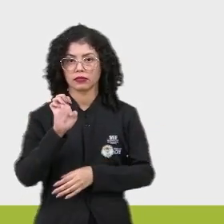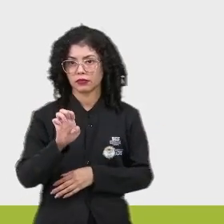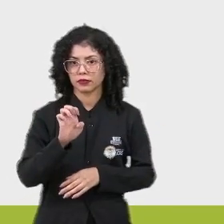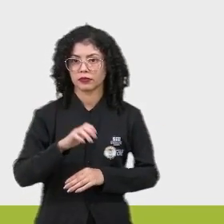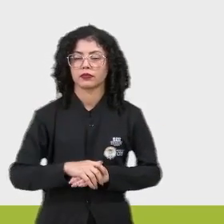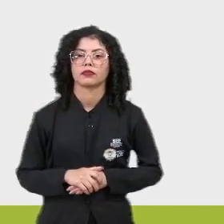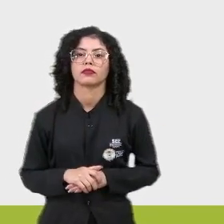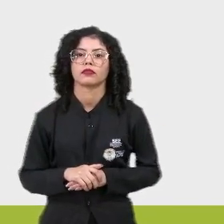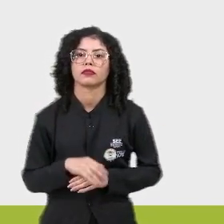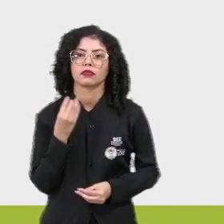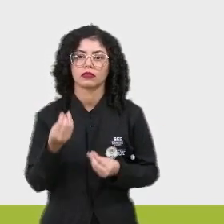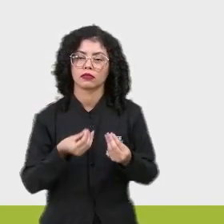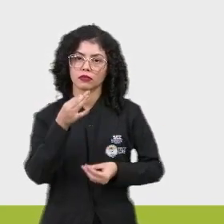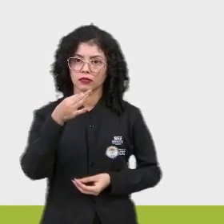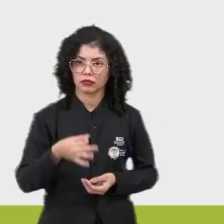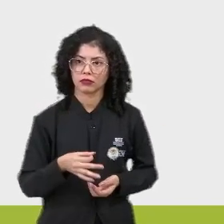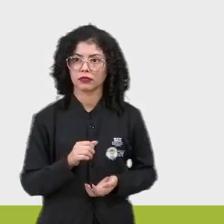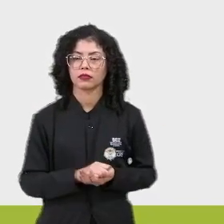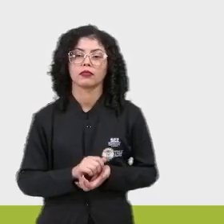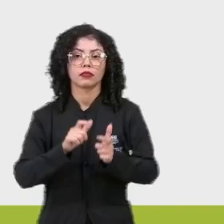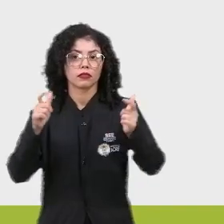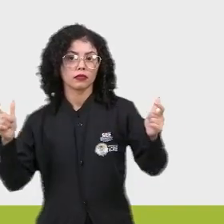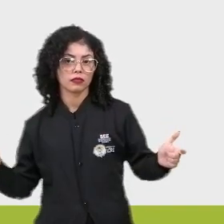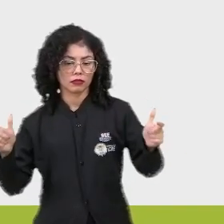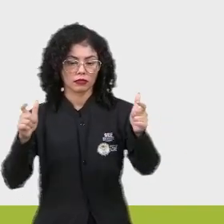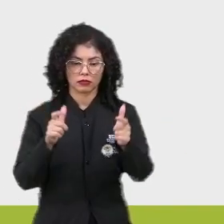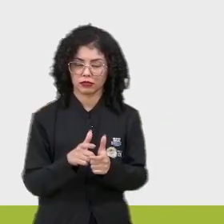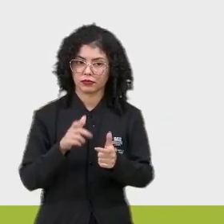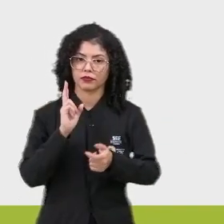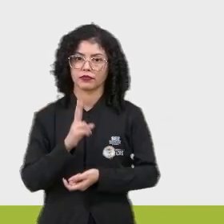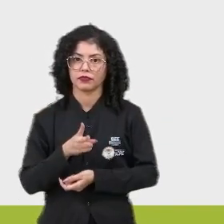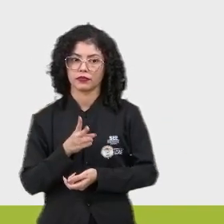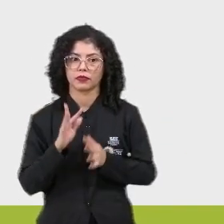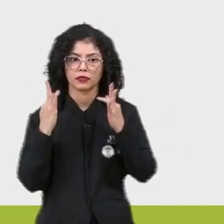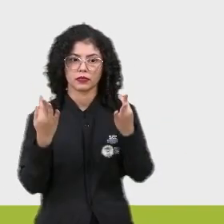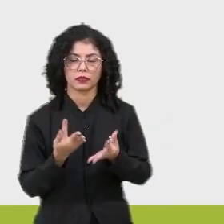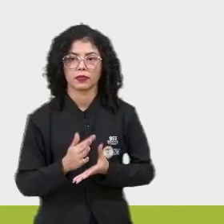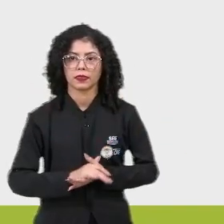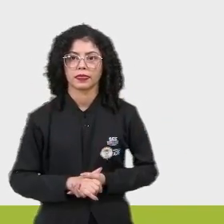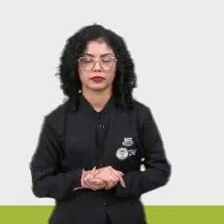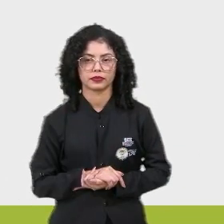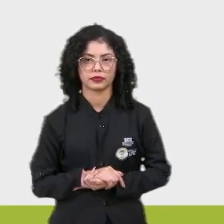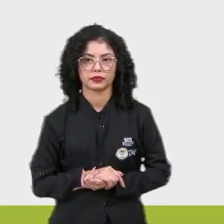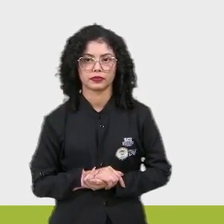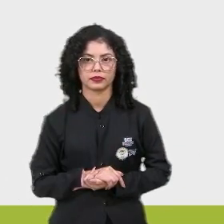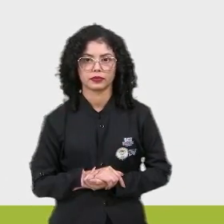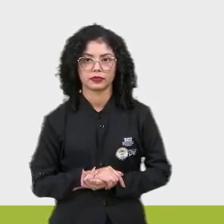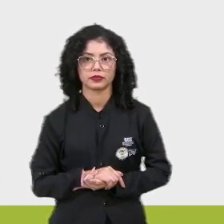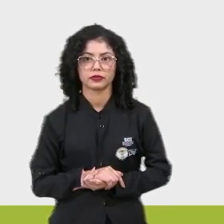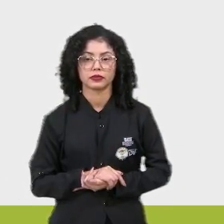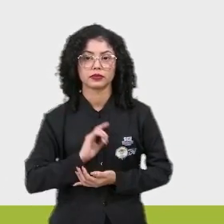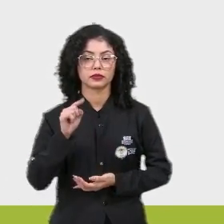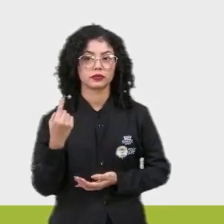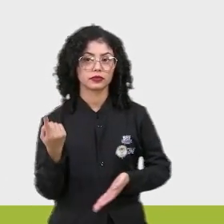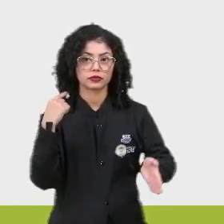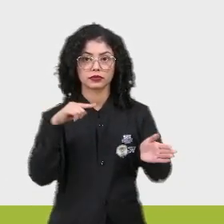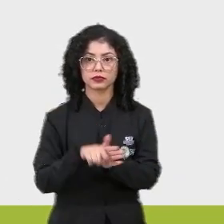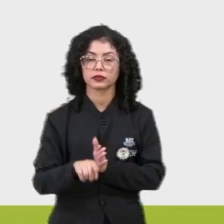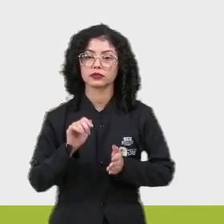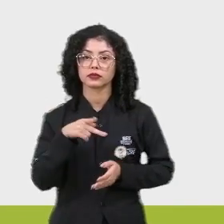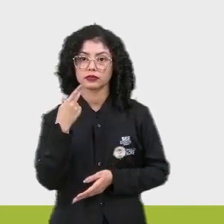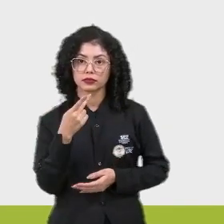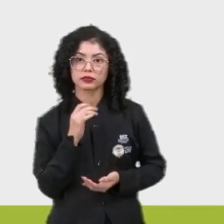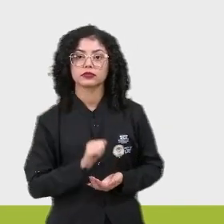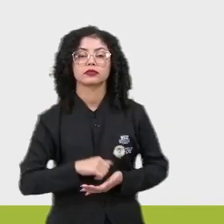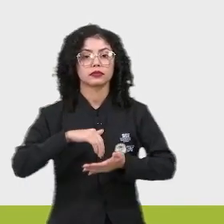é como a certa. Ela é decrescente em uma mesma família. A próxima questão, ela